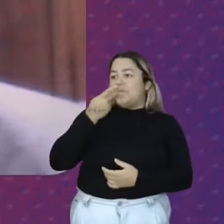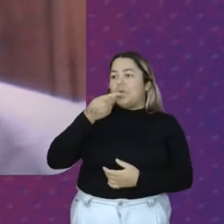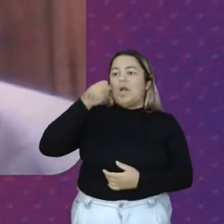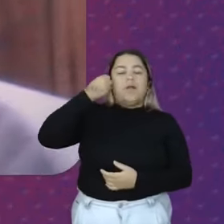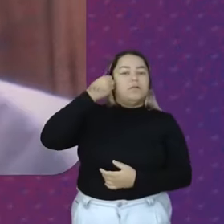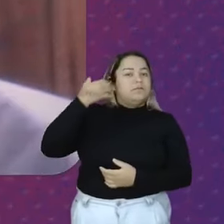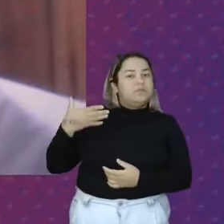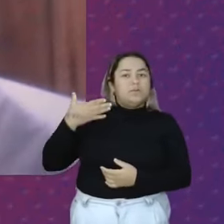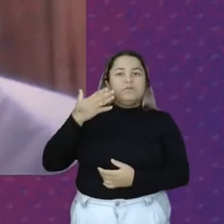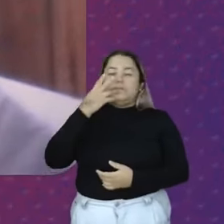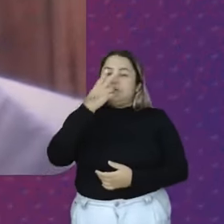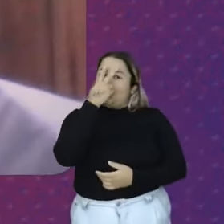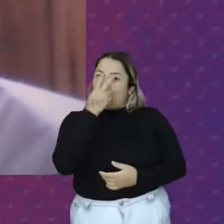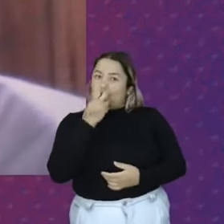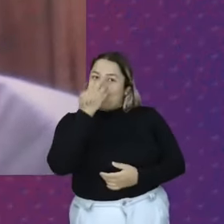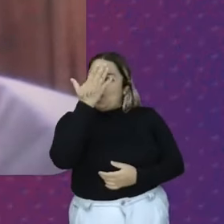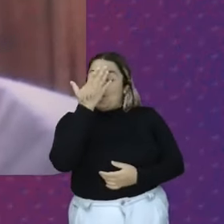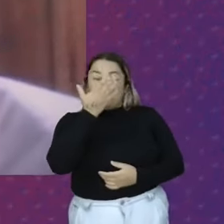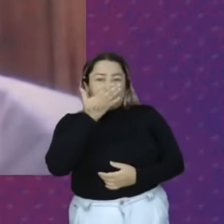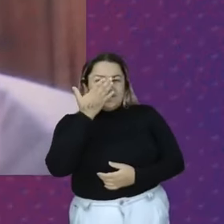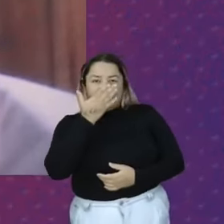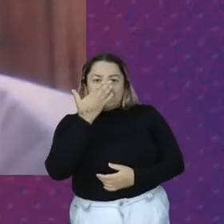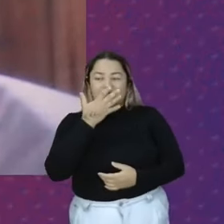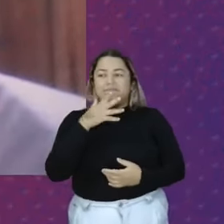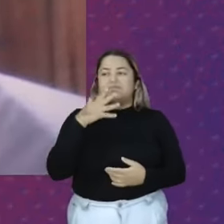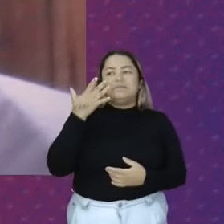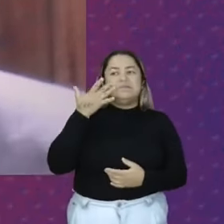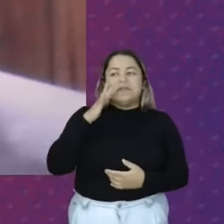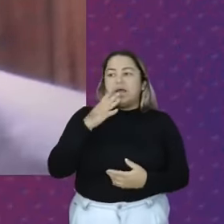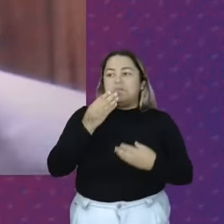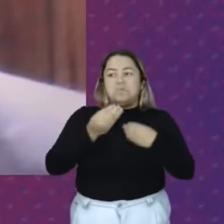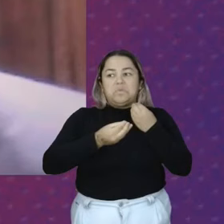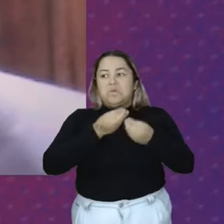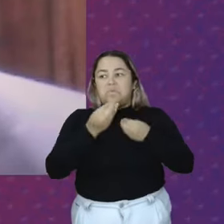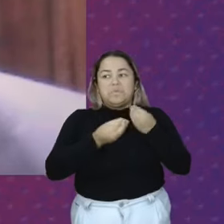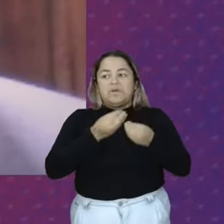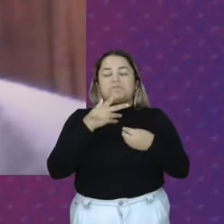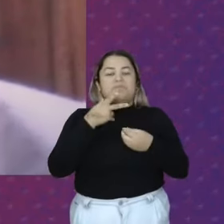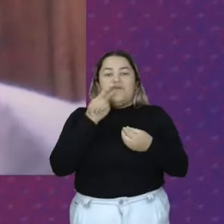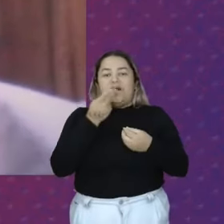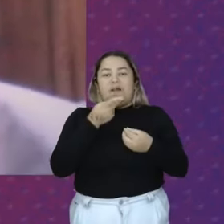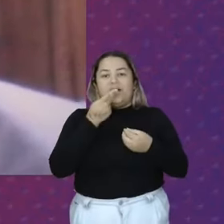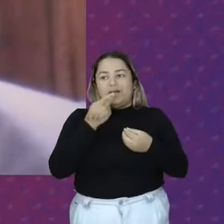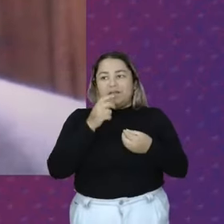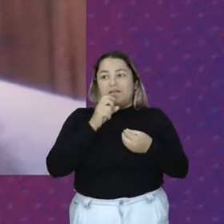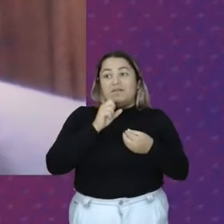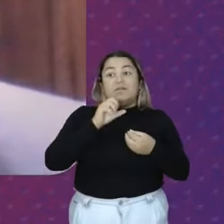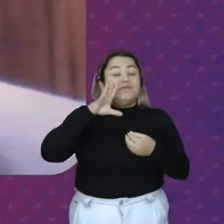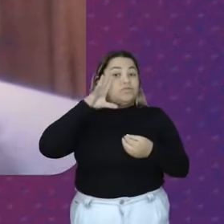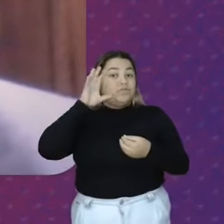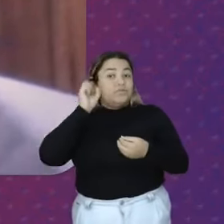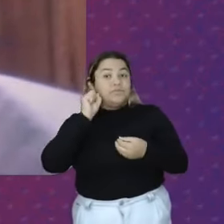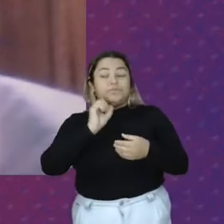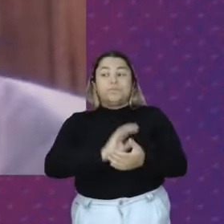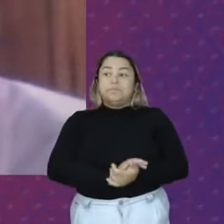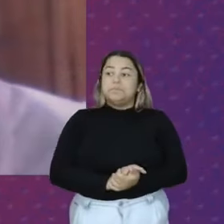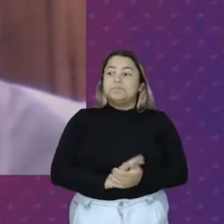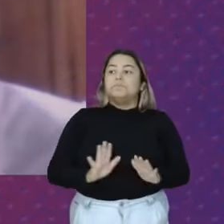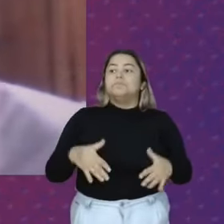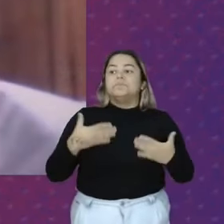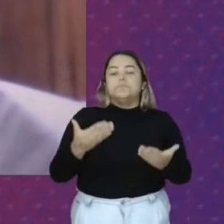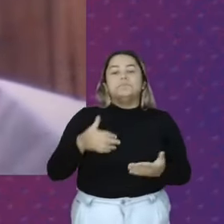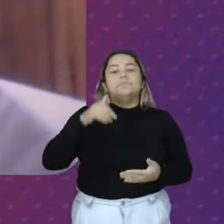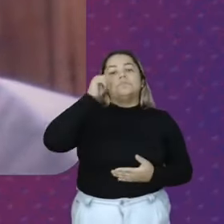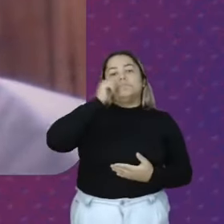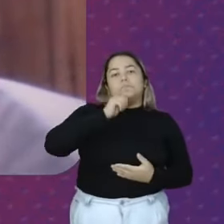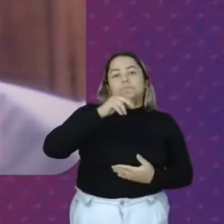pessoas com deficiência visual ou cegas não sabem como a gente é se a gente não descreve para elas elas ouvem então eu sou